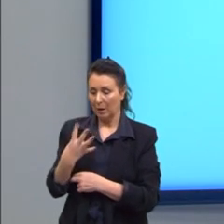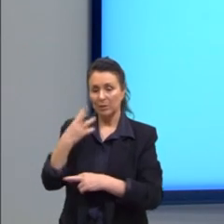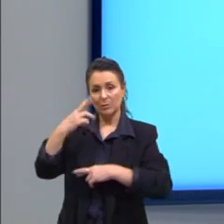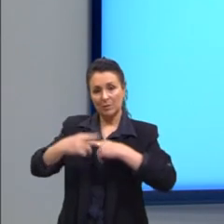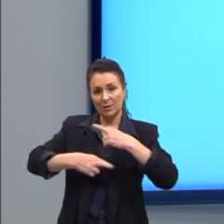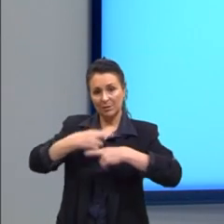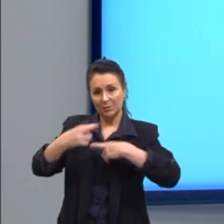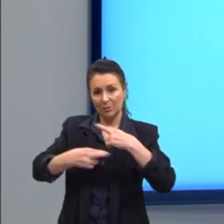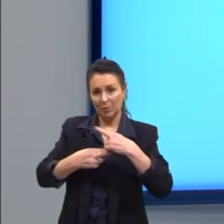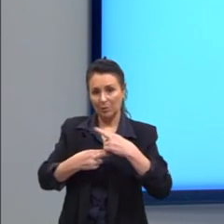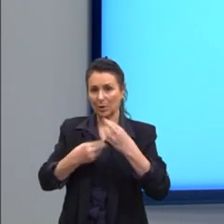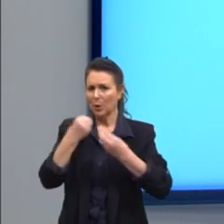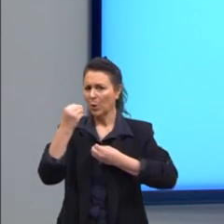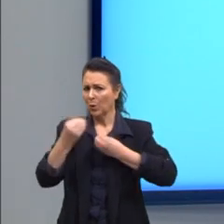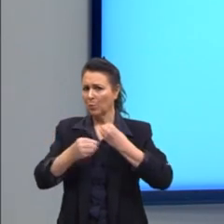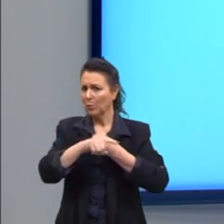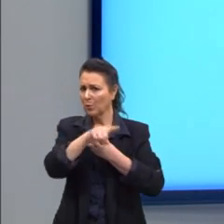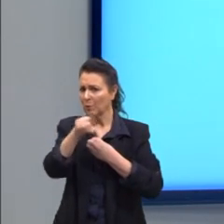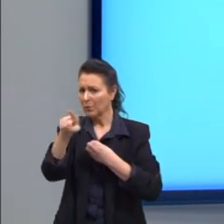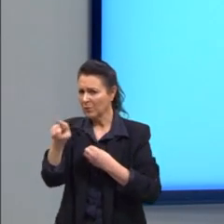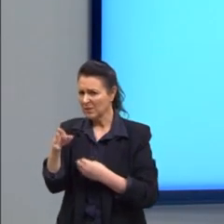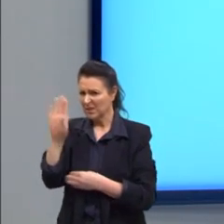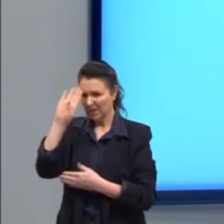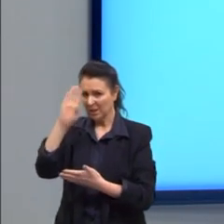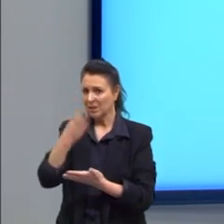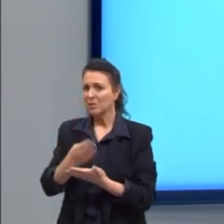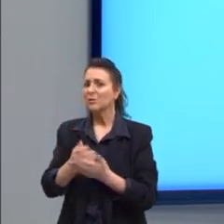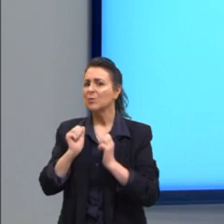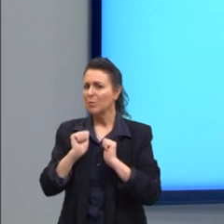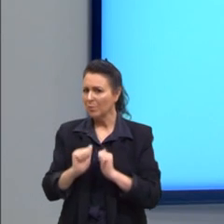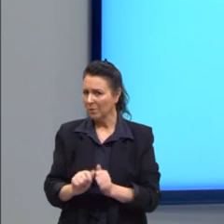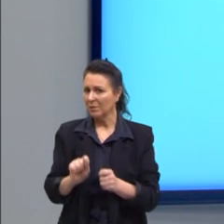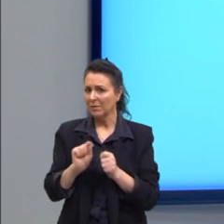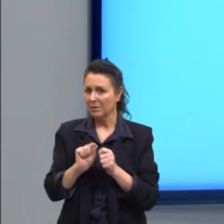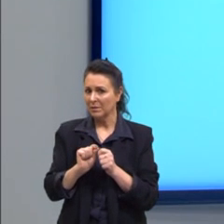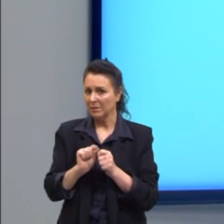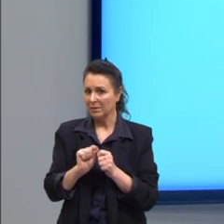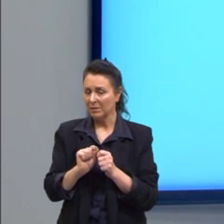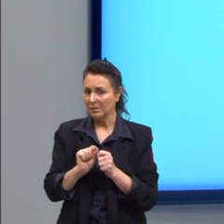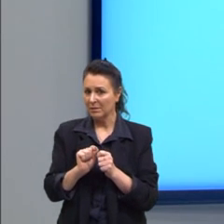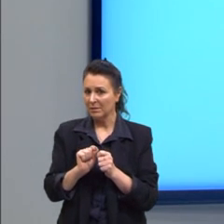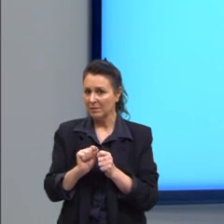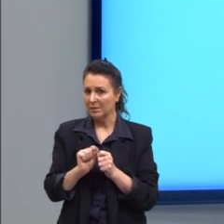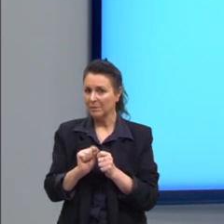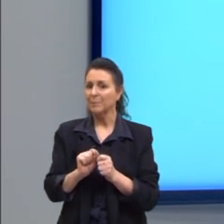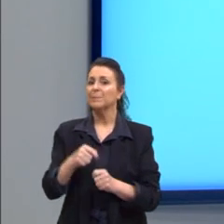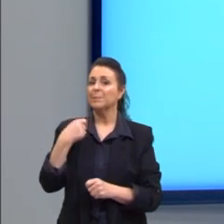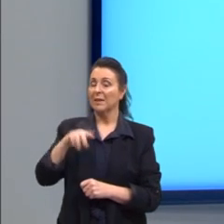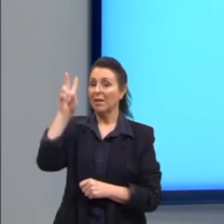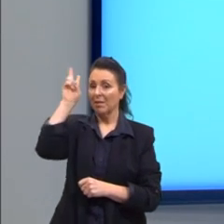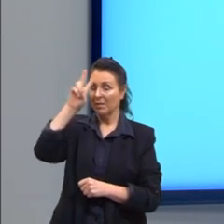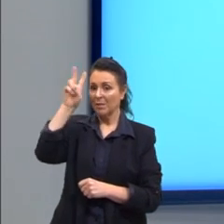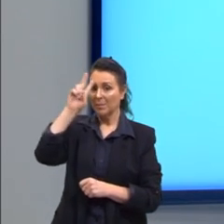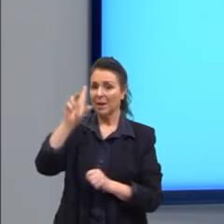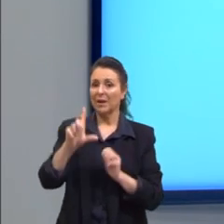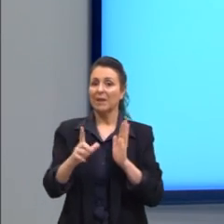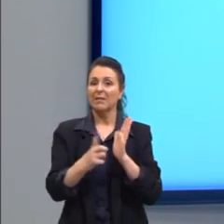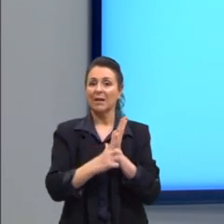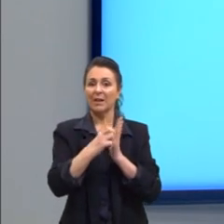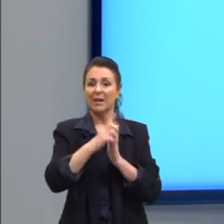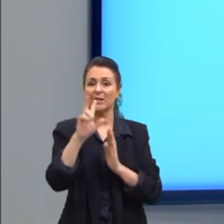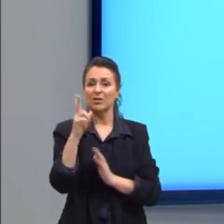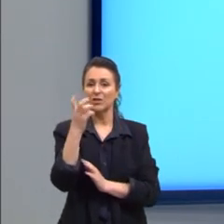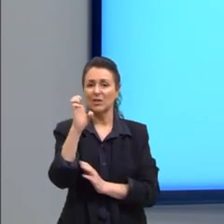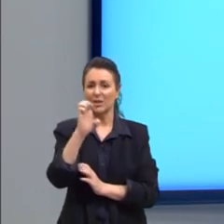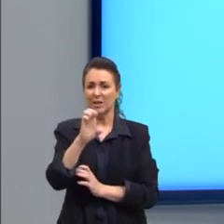reações como que vocês acreditam que a gente pode resolver e aí a gente tem que lembrar lá da lei de has